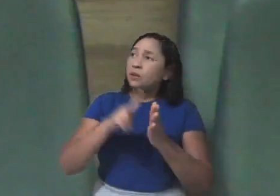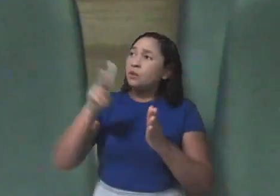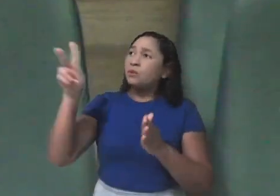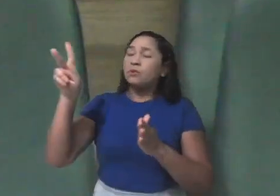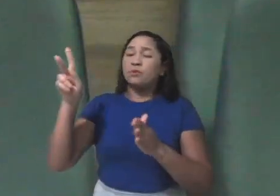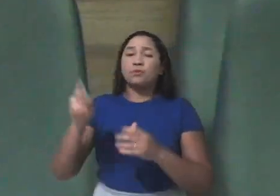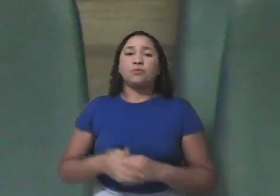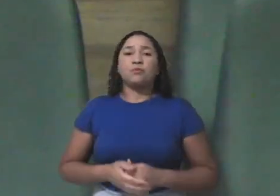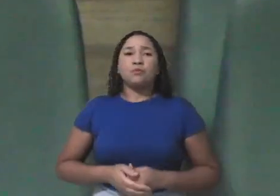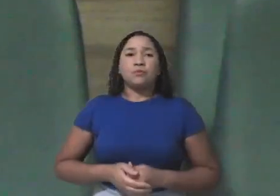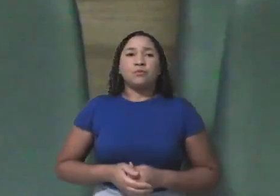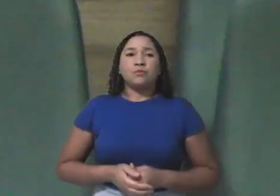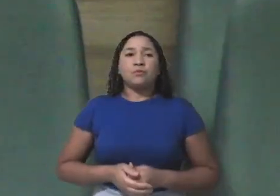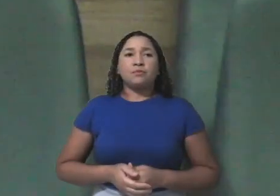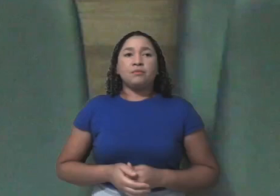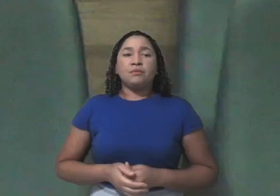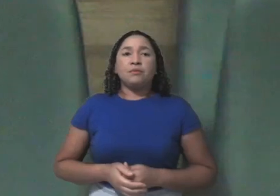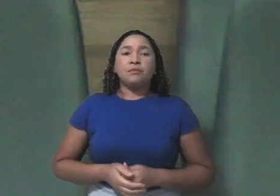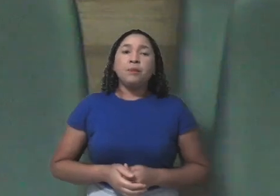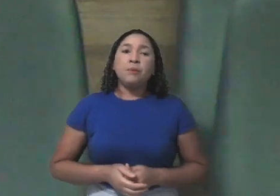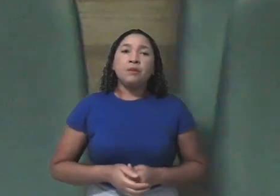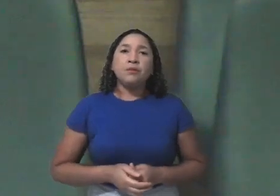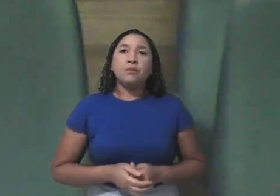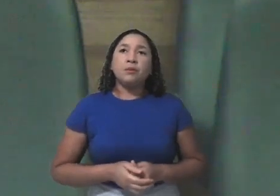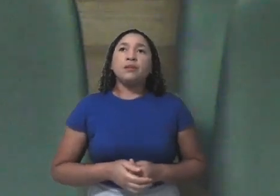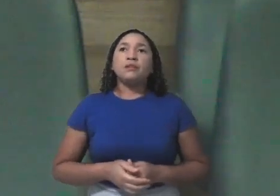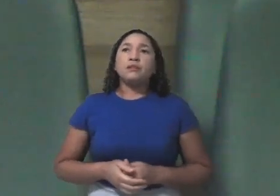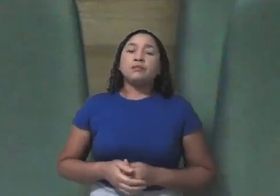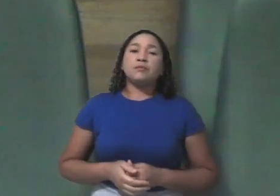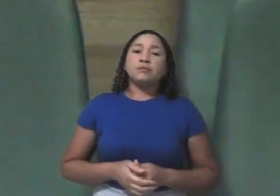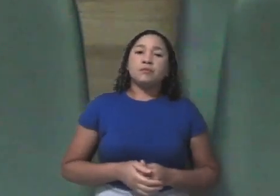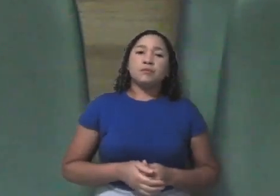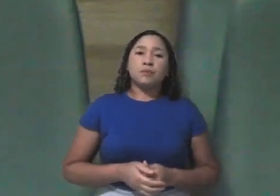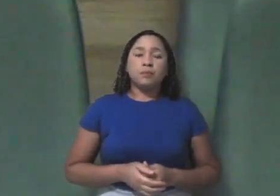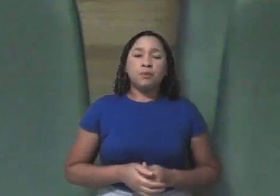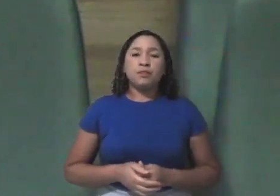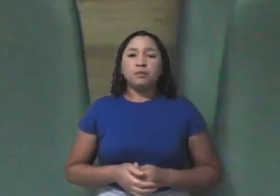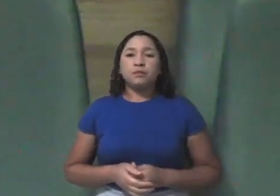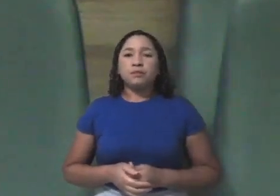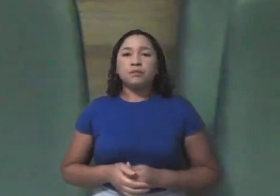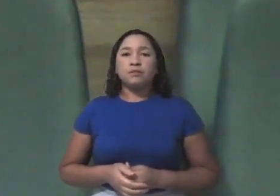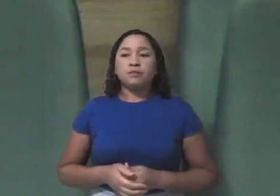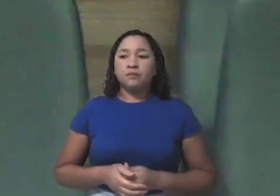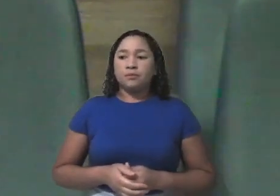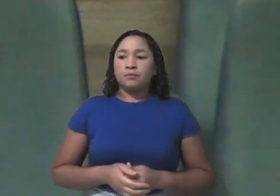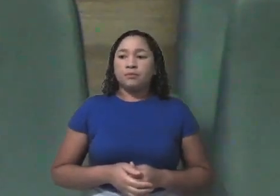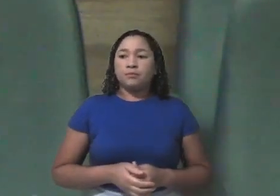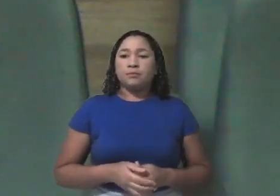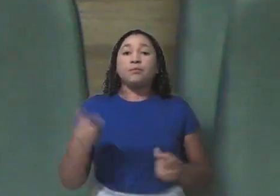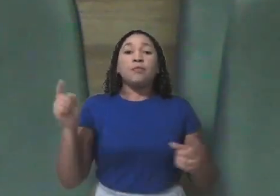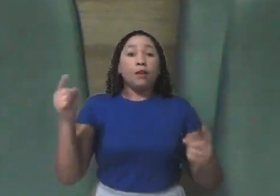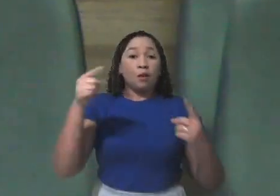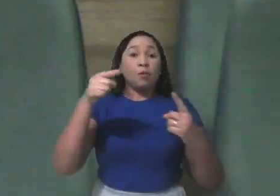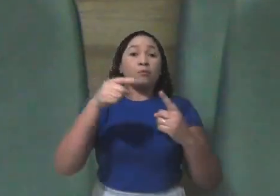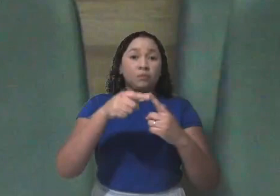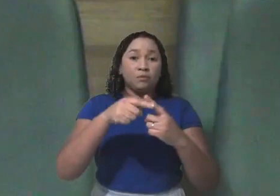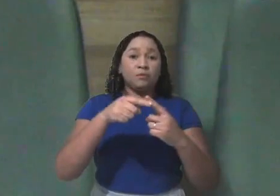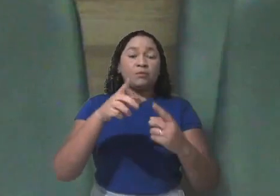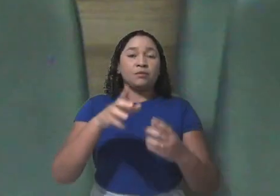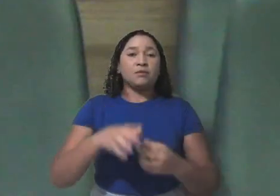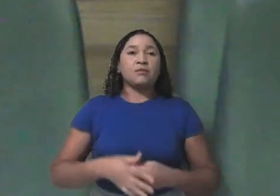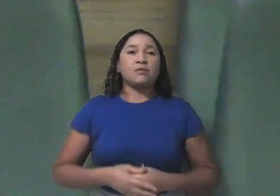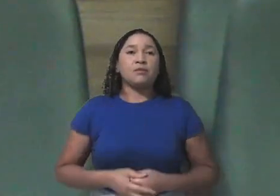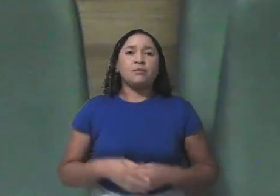finalidade. 70 semanas estão determinadas sobre o teu povo com uma finalidade. Que finalidade é